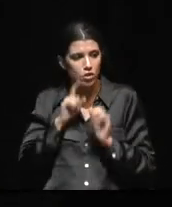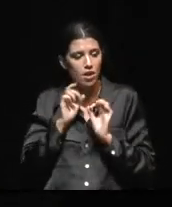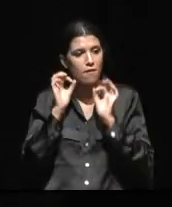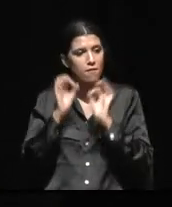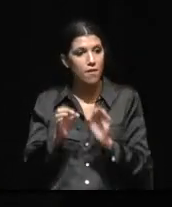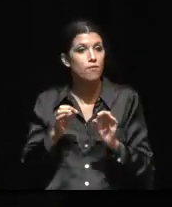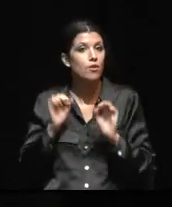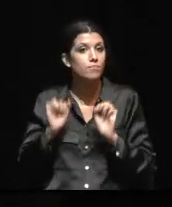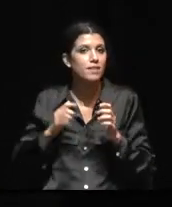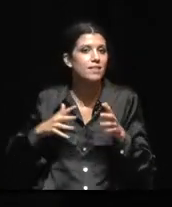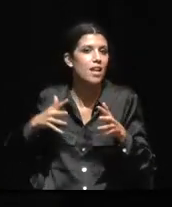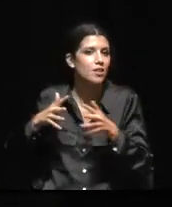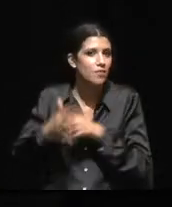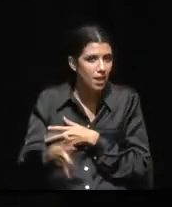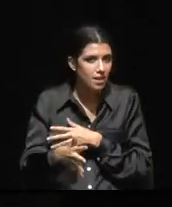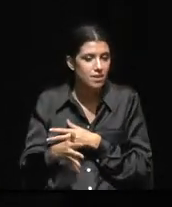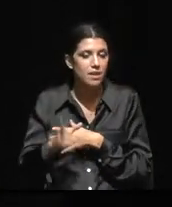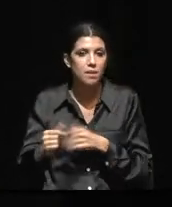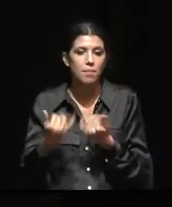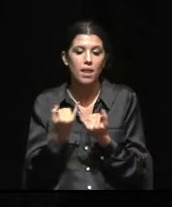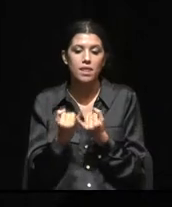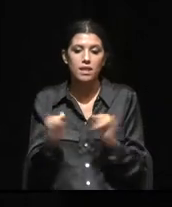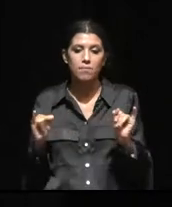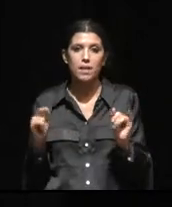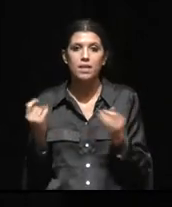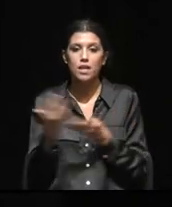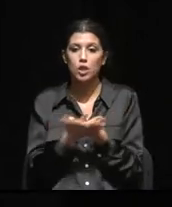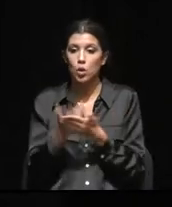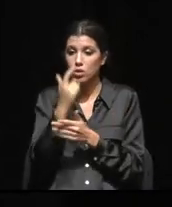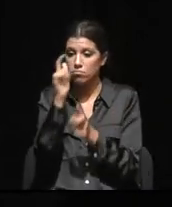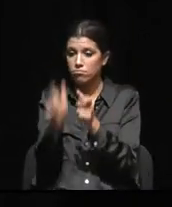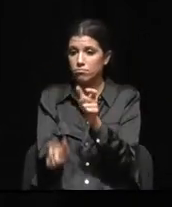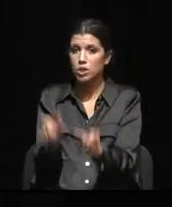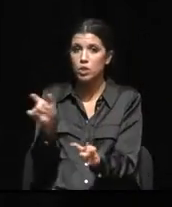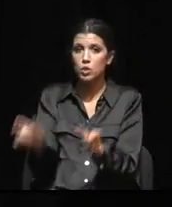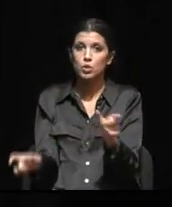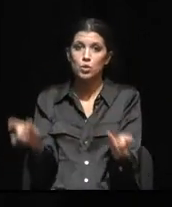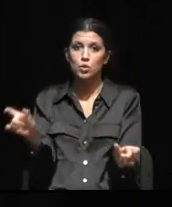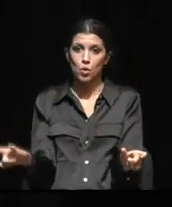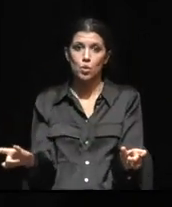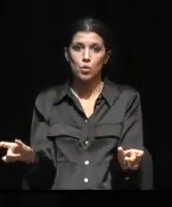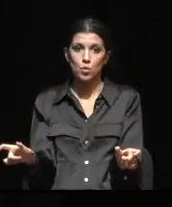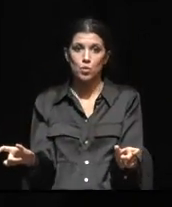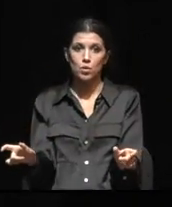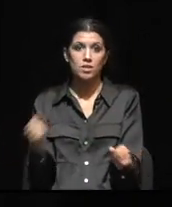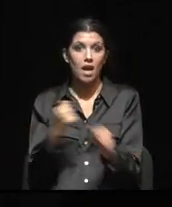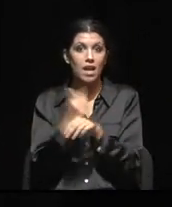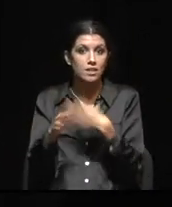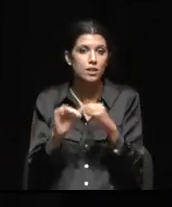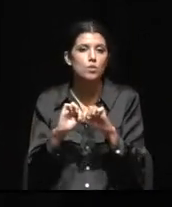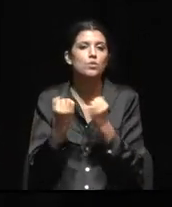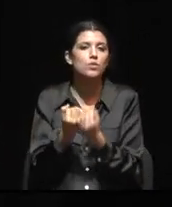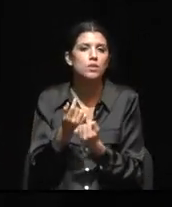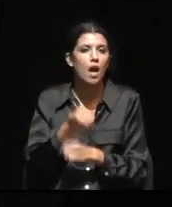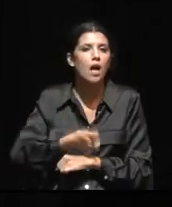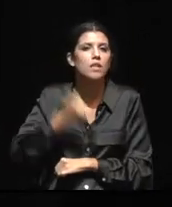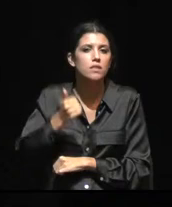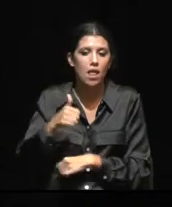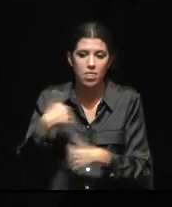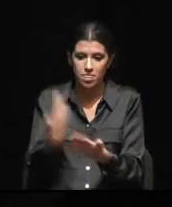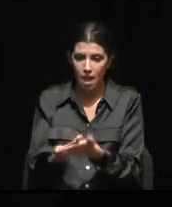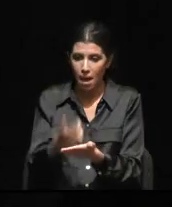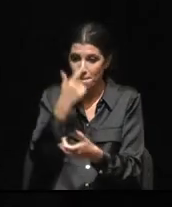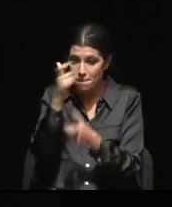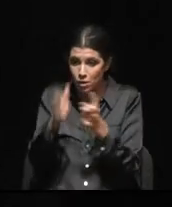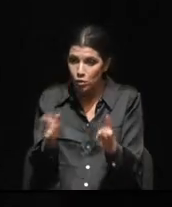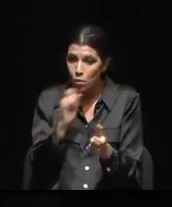da Transparência e da Independência económica das pessoas não há melhor ação social que dar às pessoas a